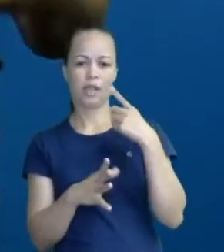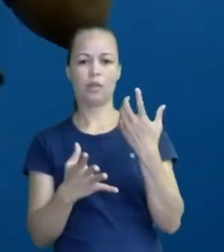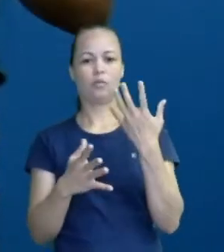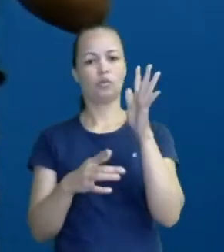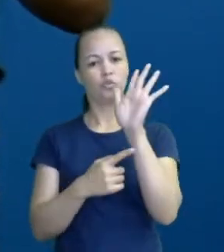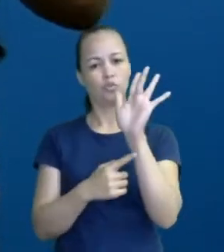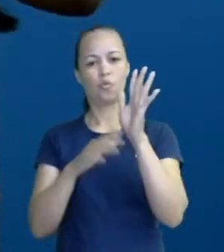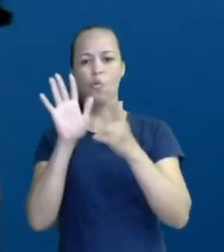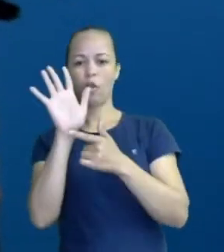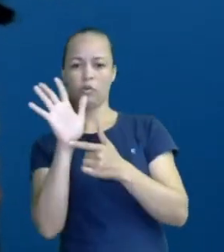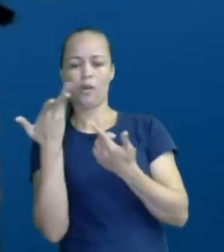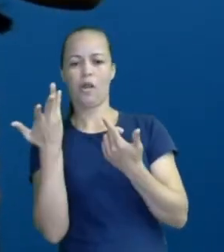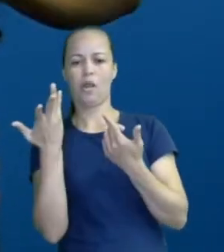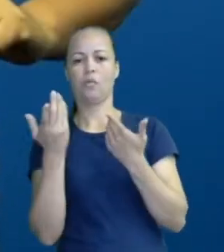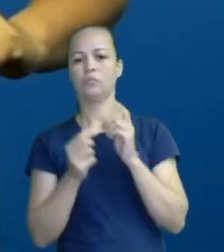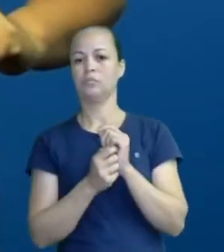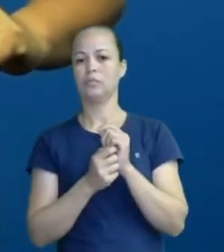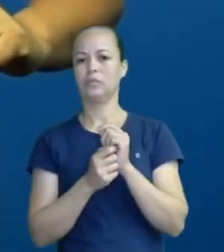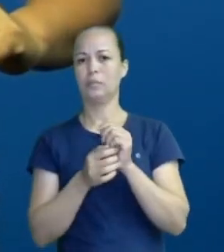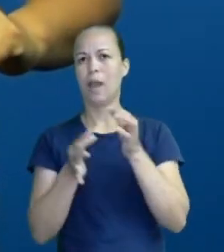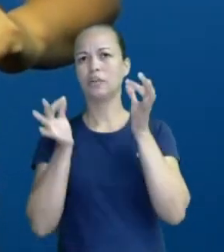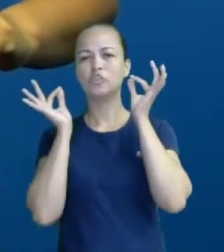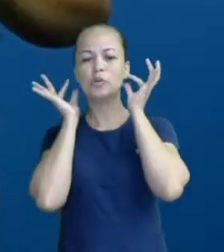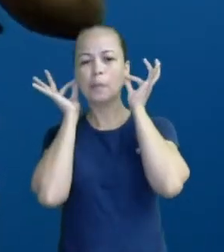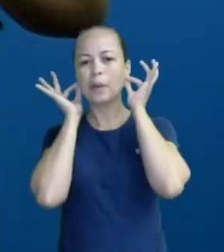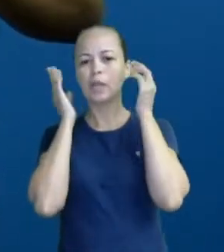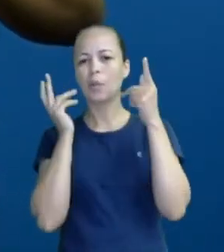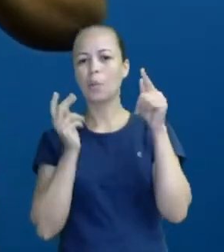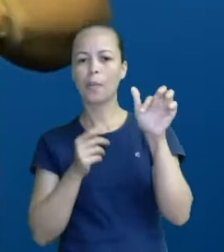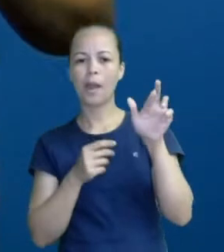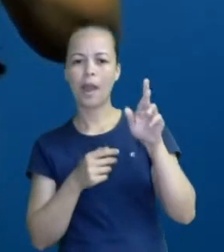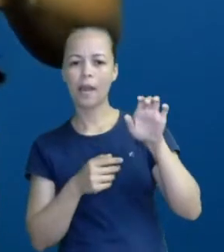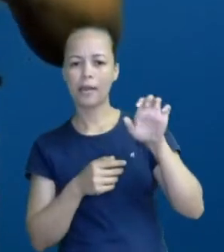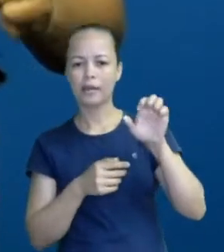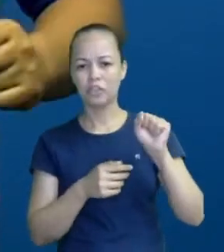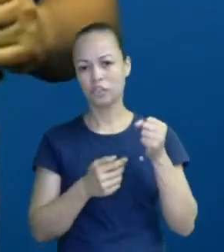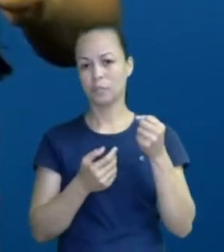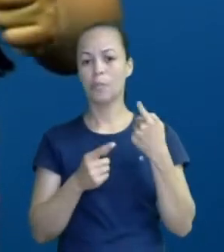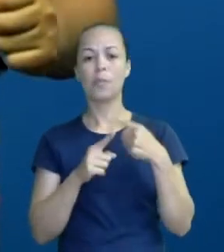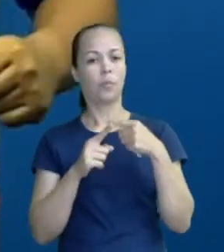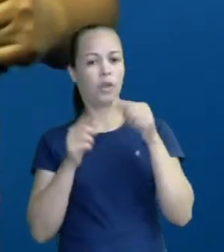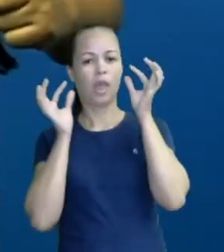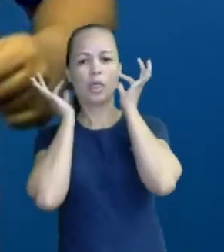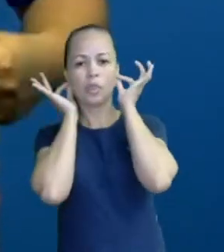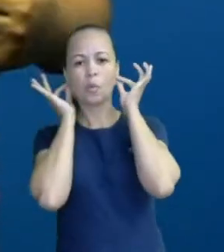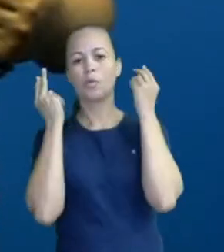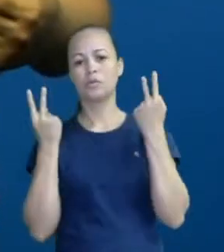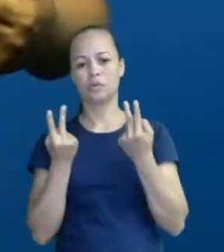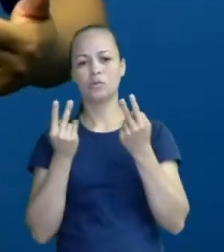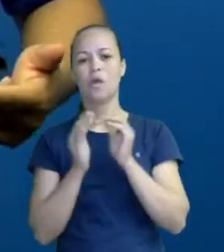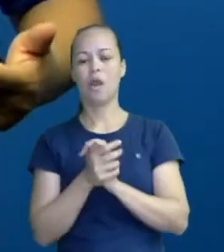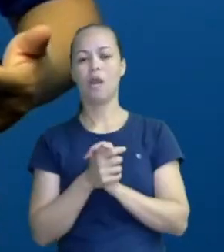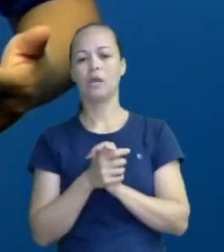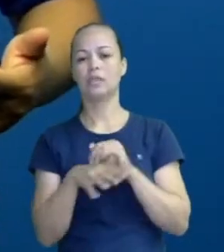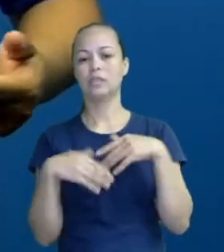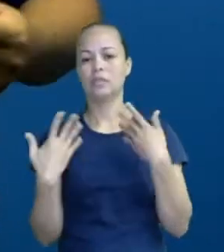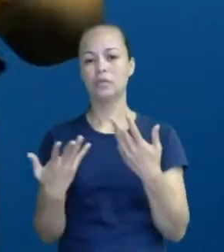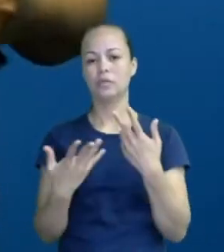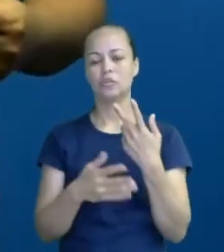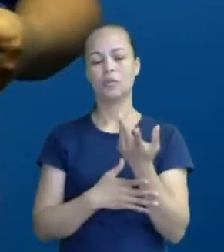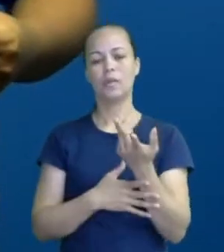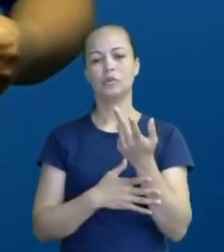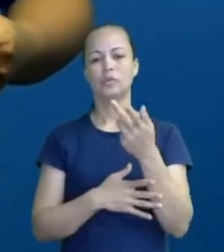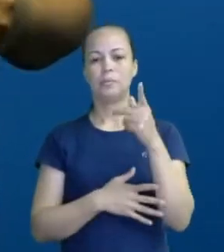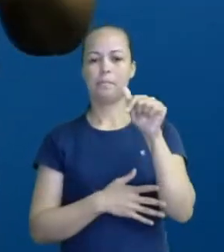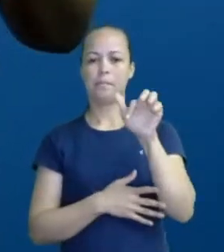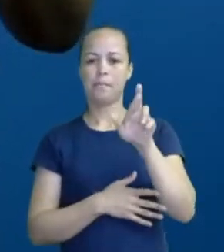pares de brinco? Porque temos 2 orelhas, tá certo? Então, esses são chamados de pares,